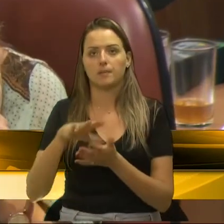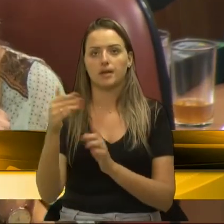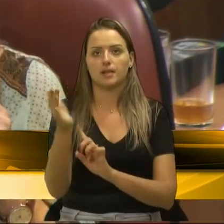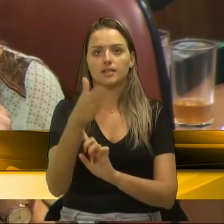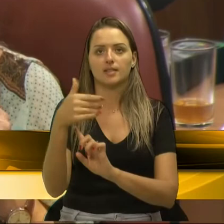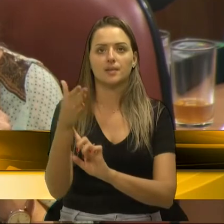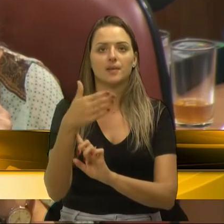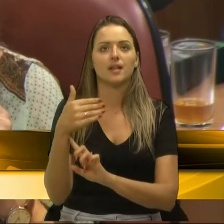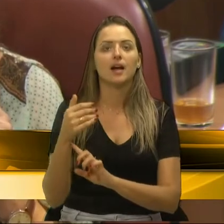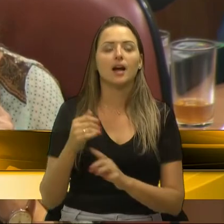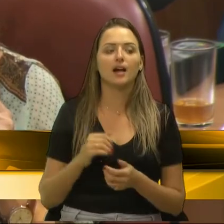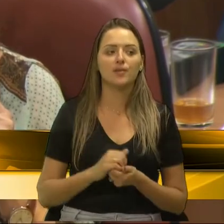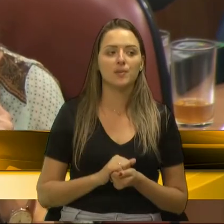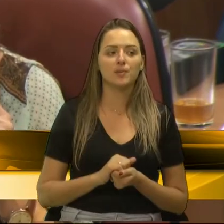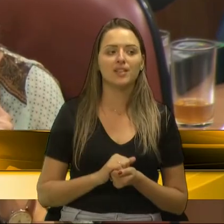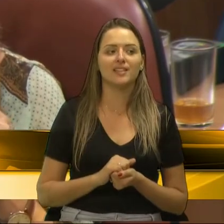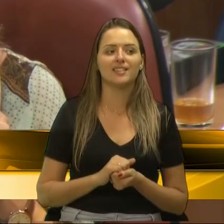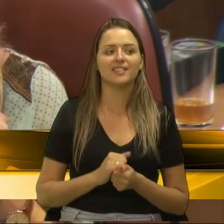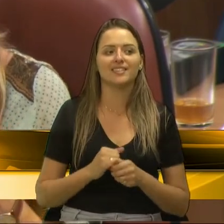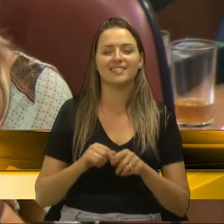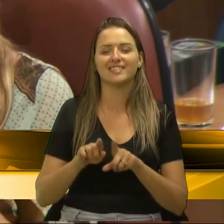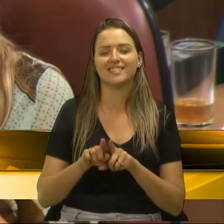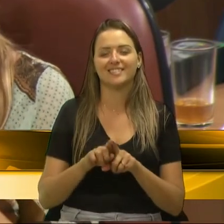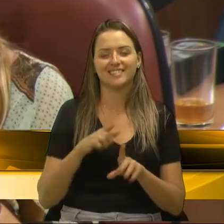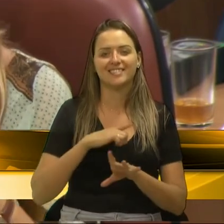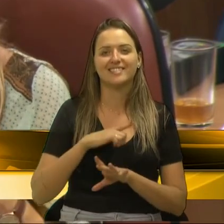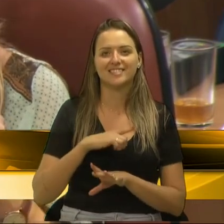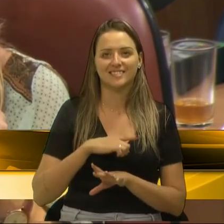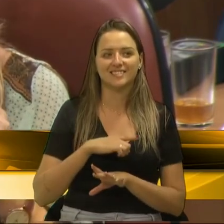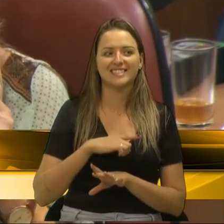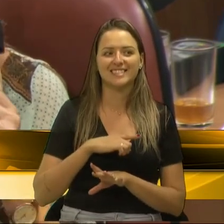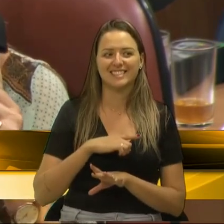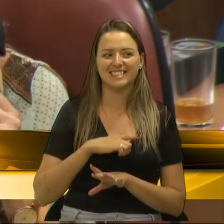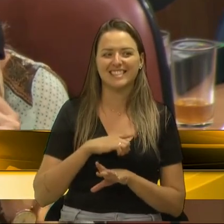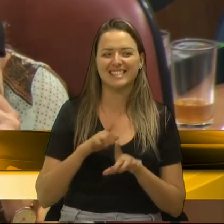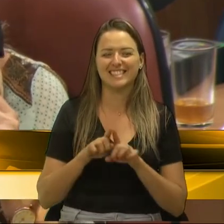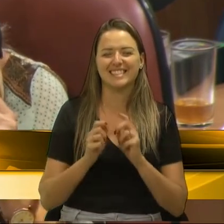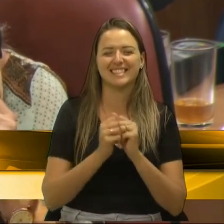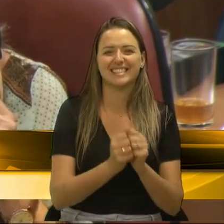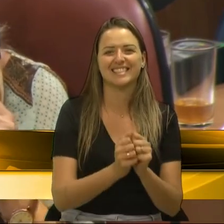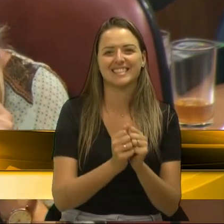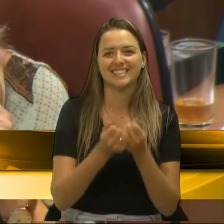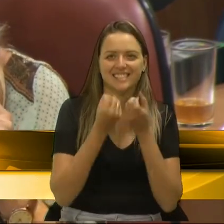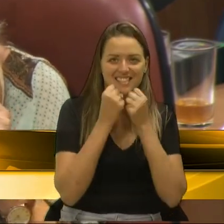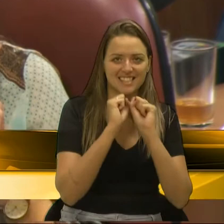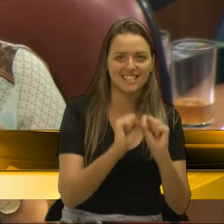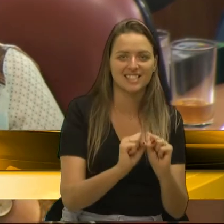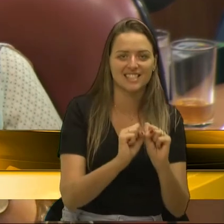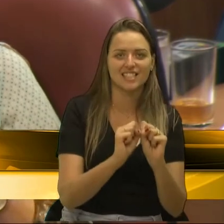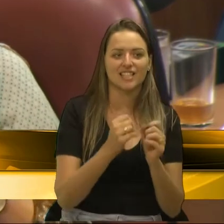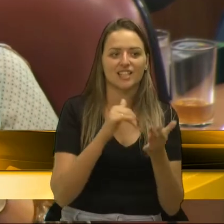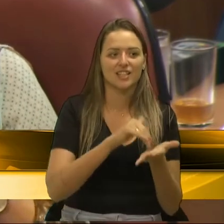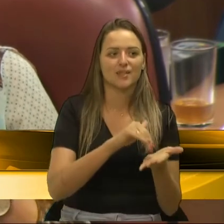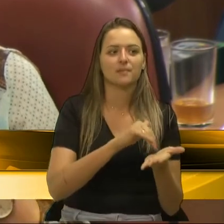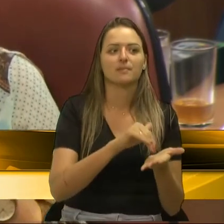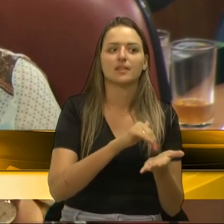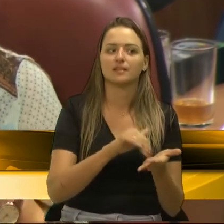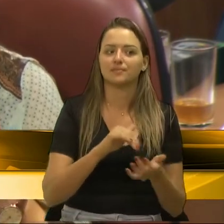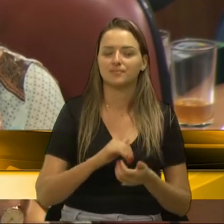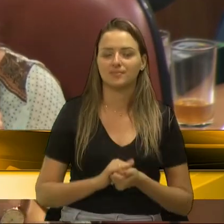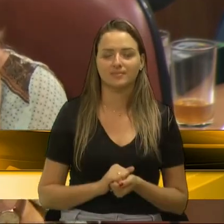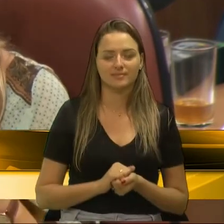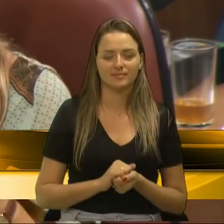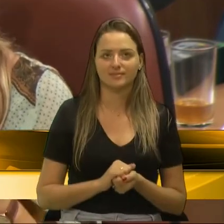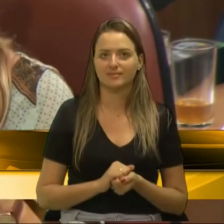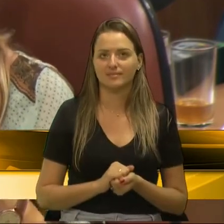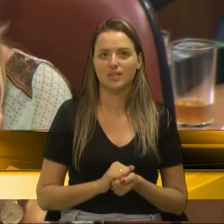não conseguiram retorno da SEMA. Nós já fizemos uma reunião com o secretário atual e, na época, inclusive, fizemos uma